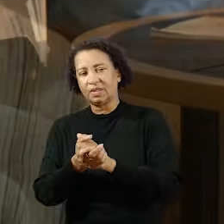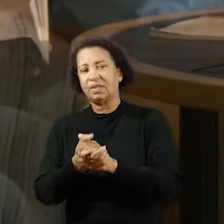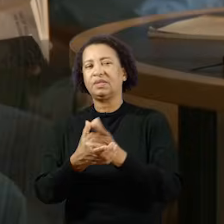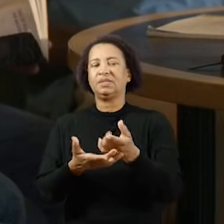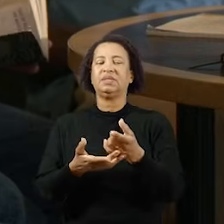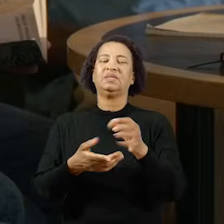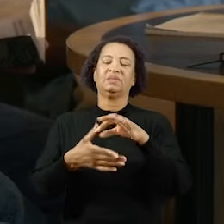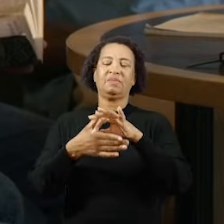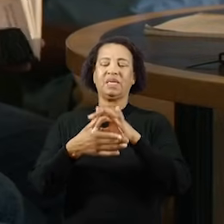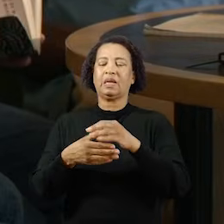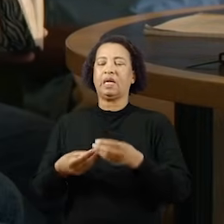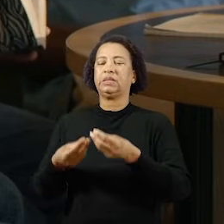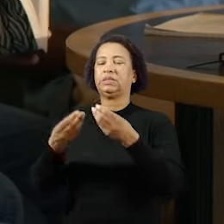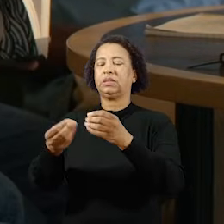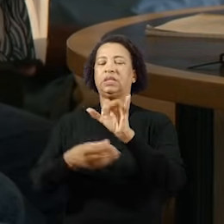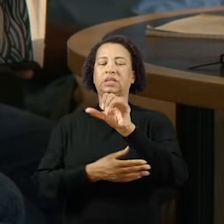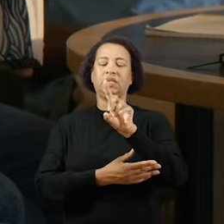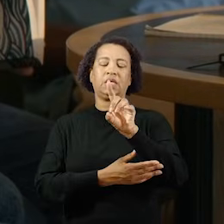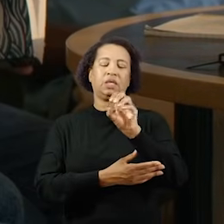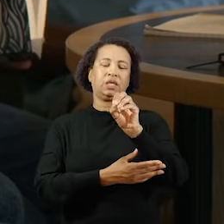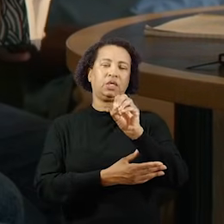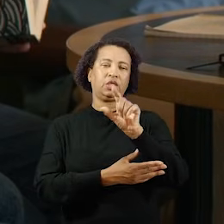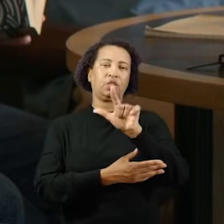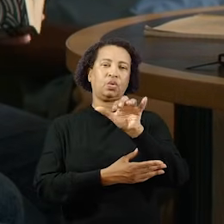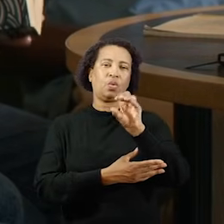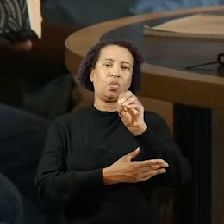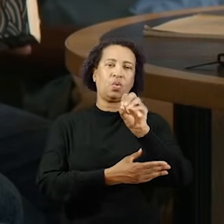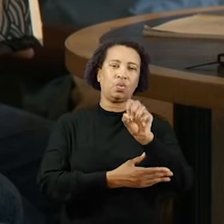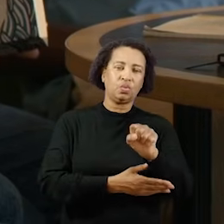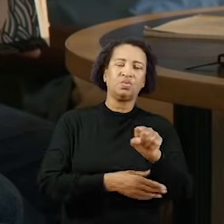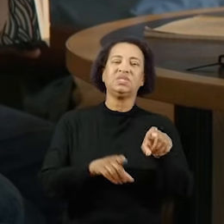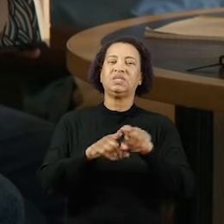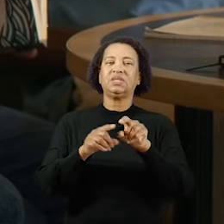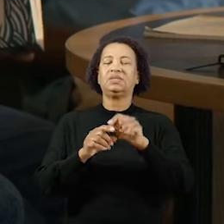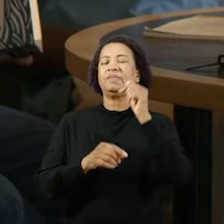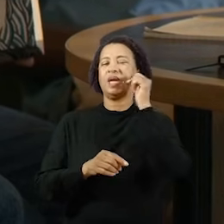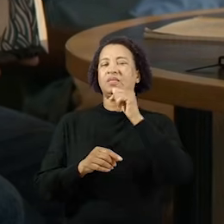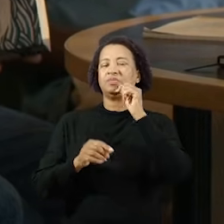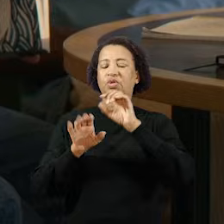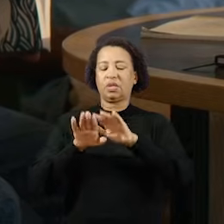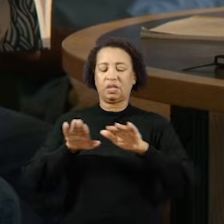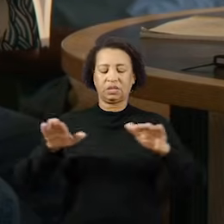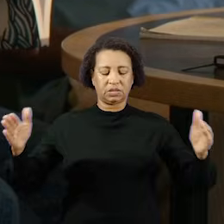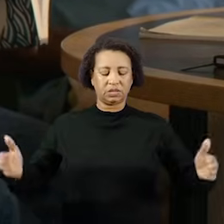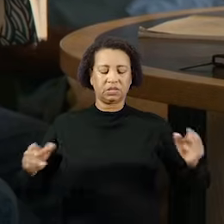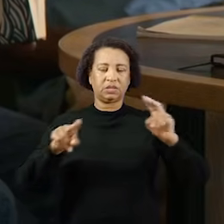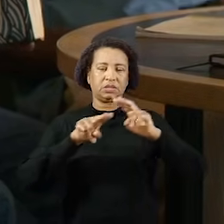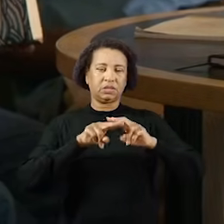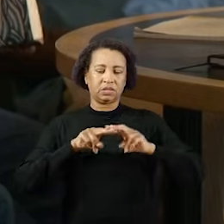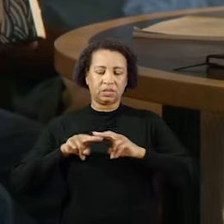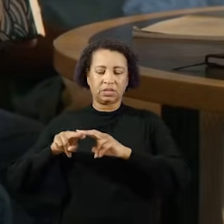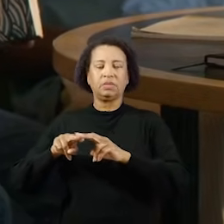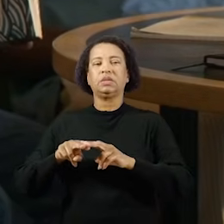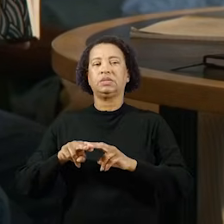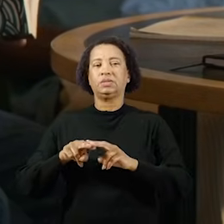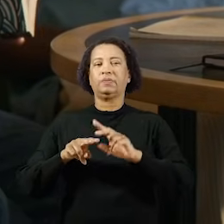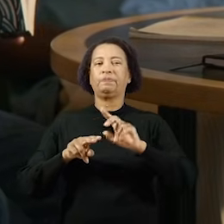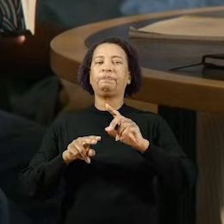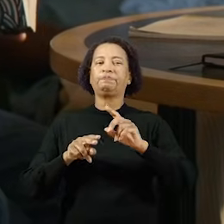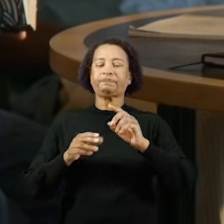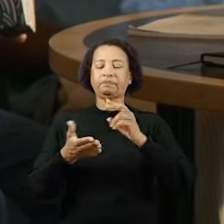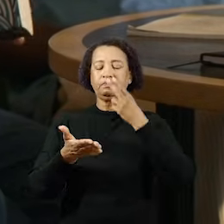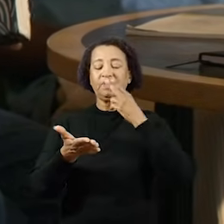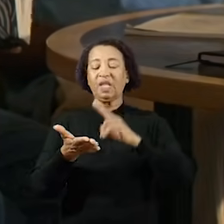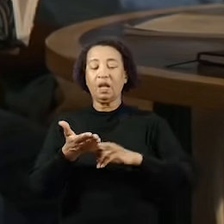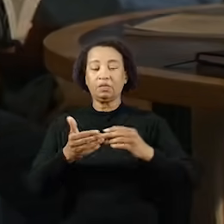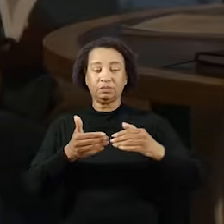carne oferecida a ídolos, das mulheres na igreja, e também da mesa do Senhor ou da Santa Ceia. No restante da carta,